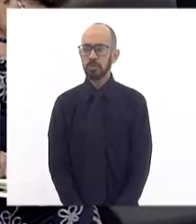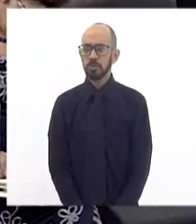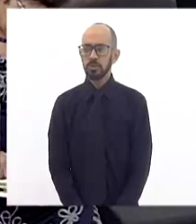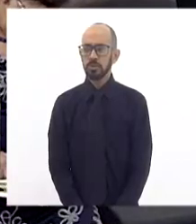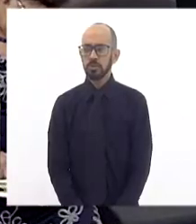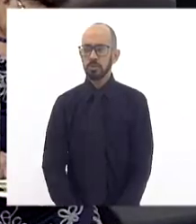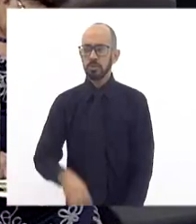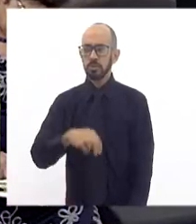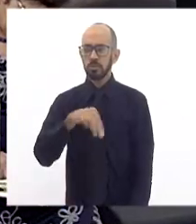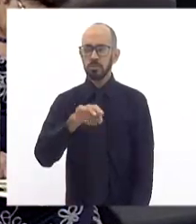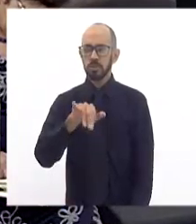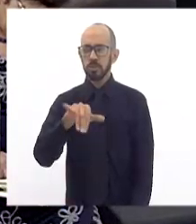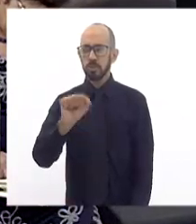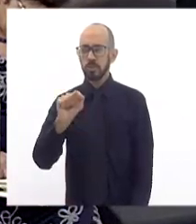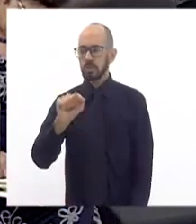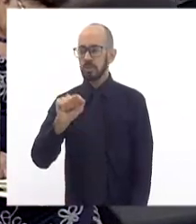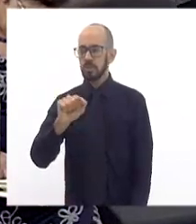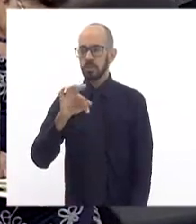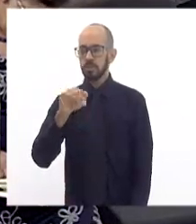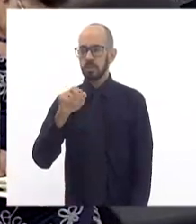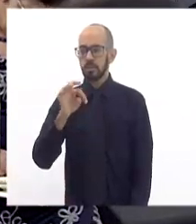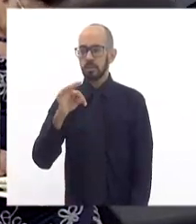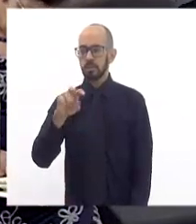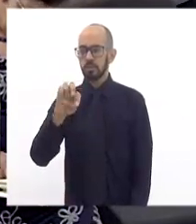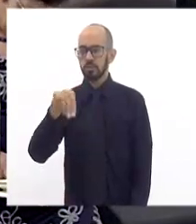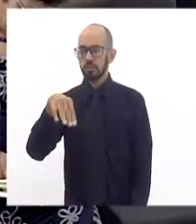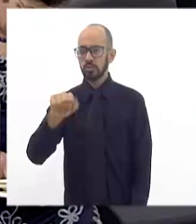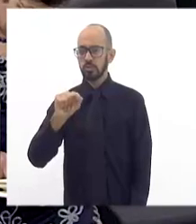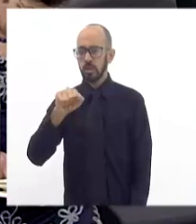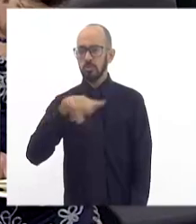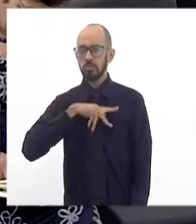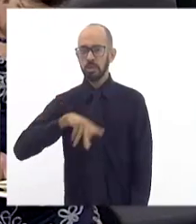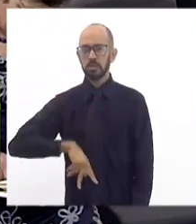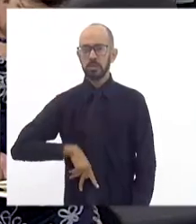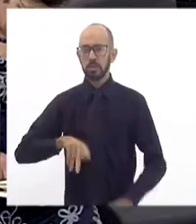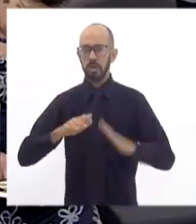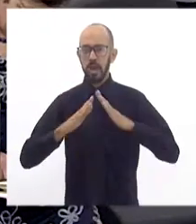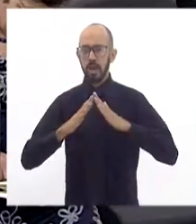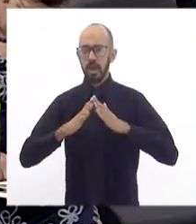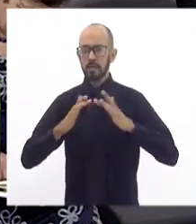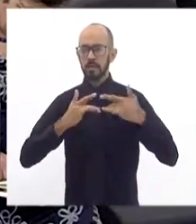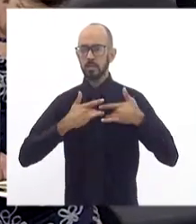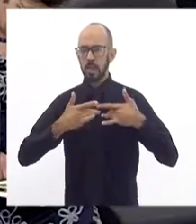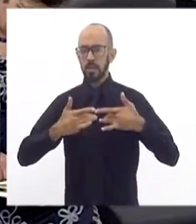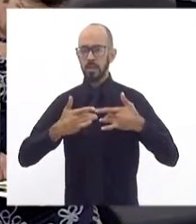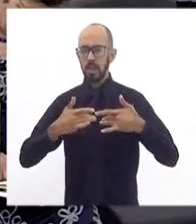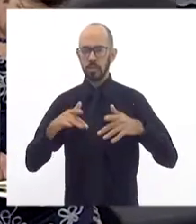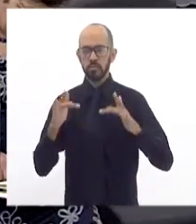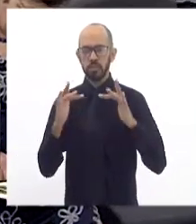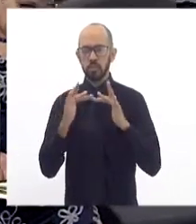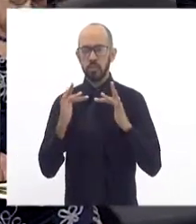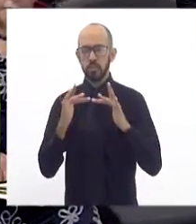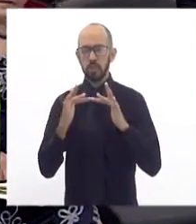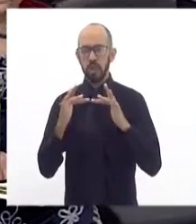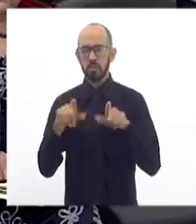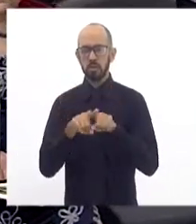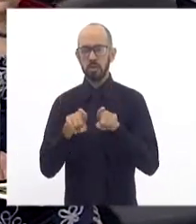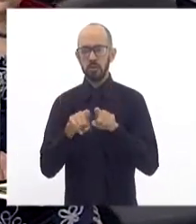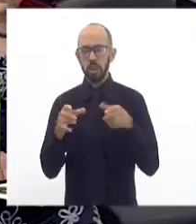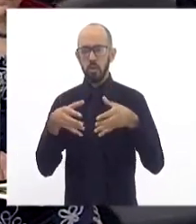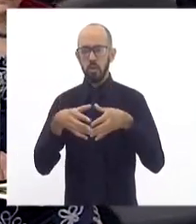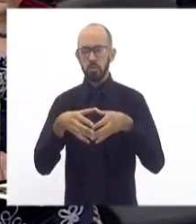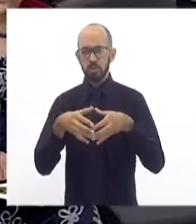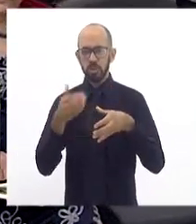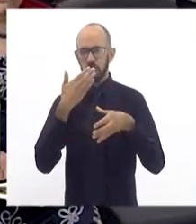Oi Maria de Fátima Oliveira Maciel o presidente da Casa de Caridade que também fez contato com a comissão